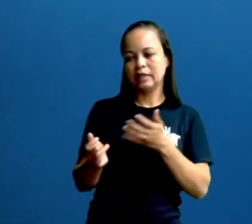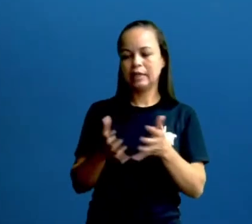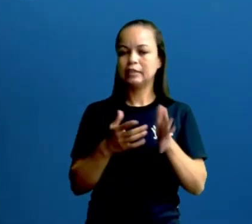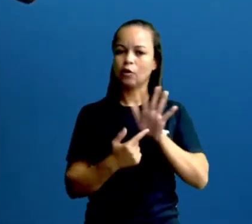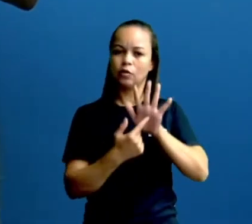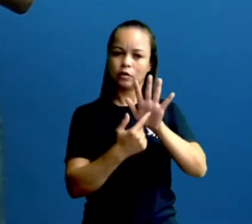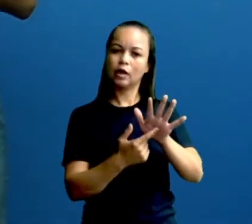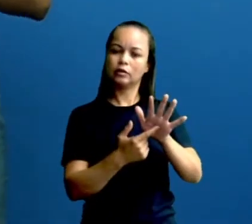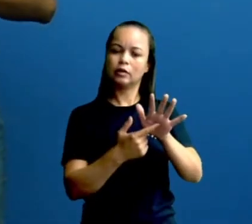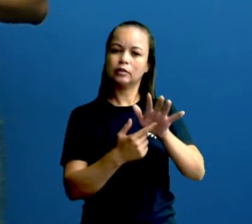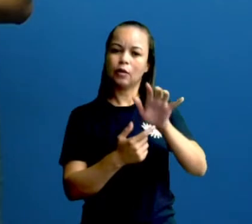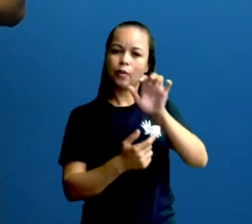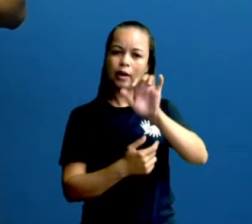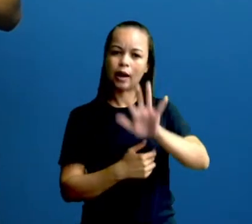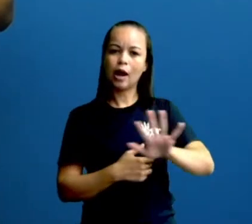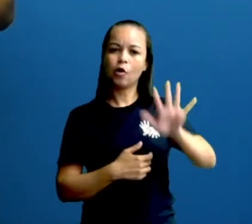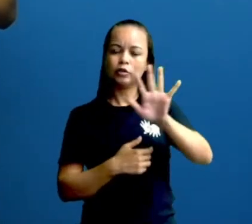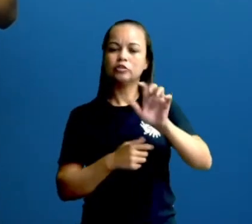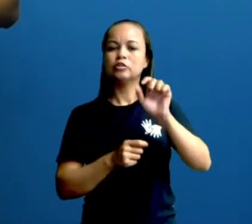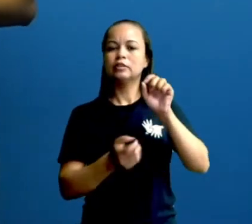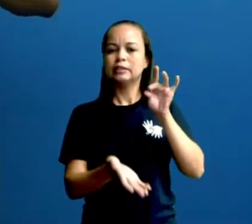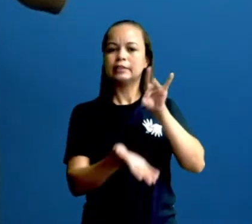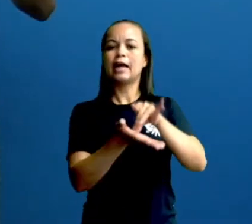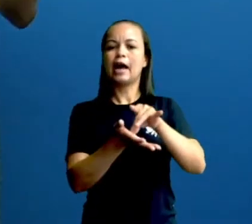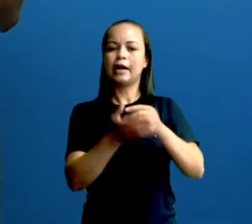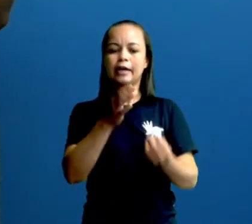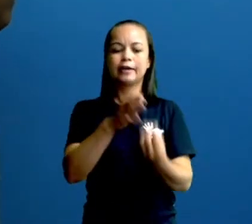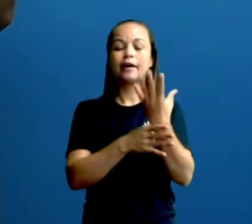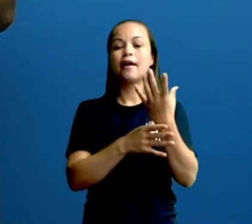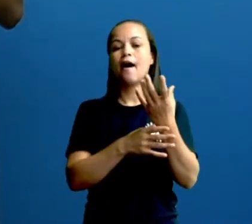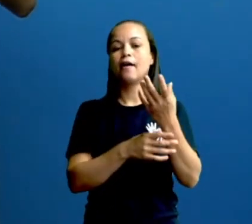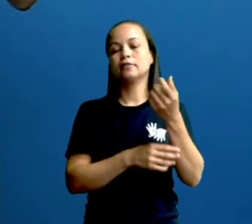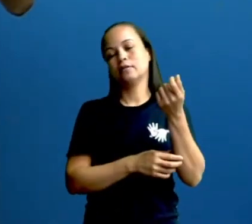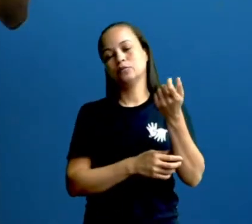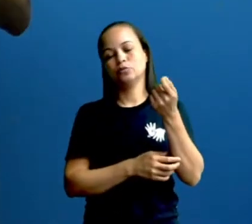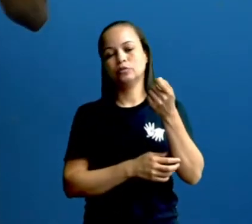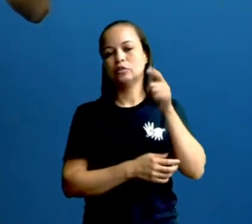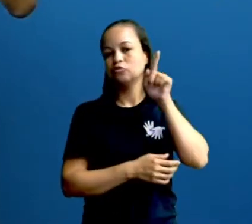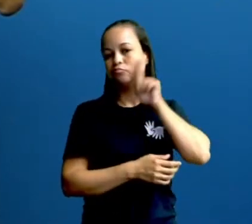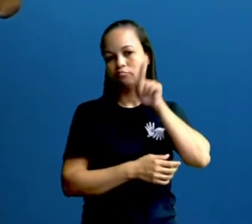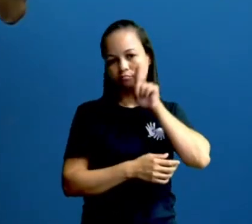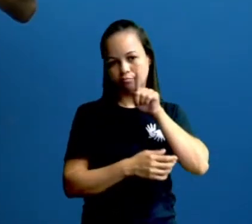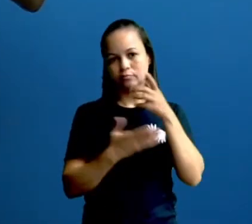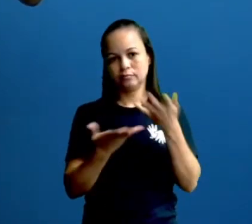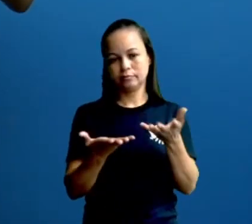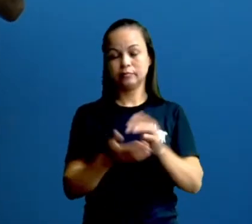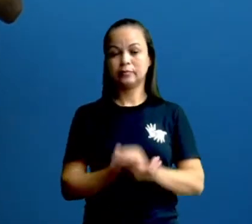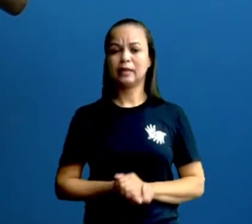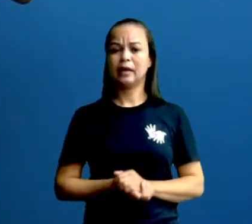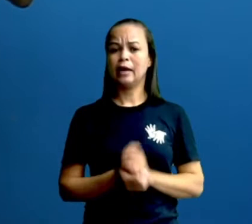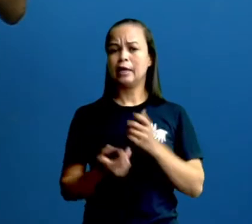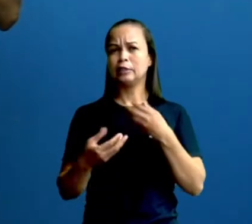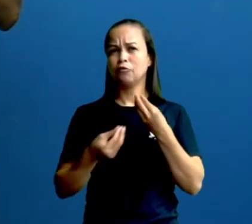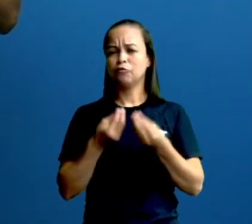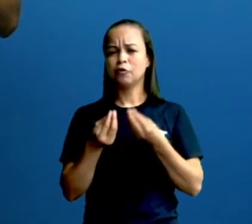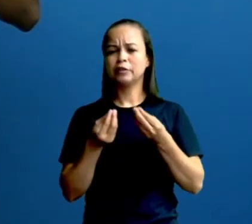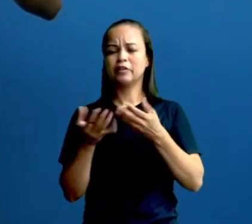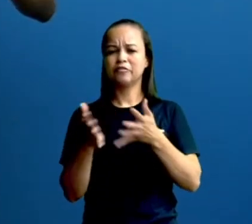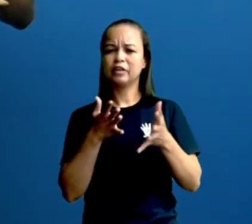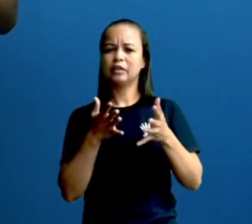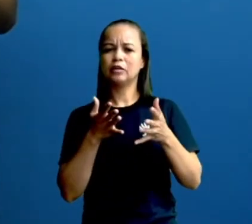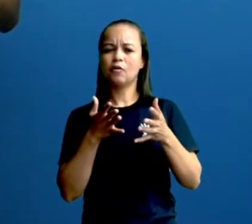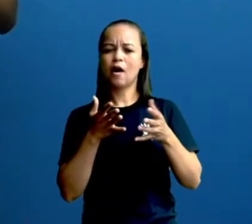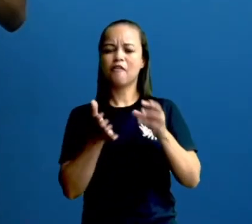é originária dos Estados Unidos. E foi o quê? Devido à falta de espaço, olha, nos